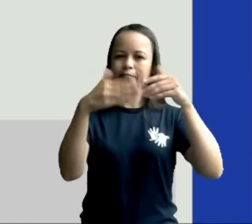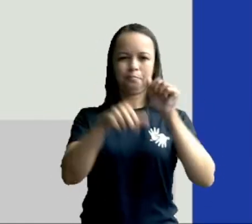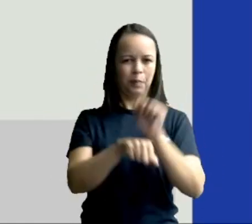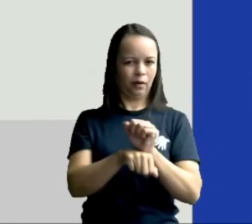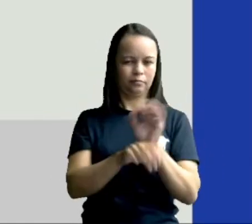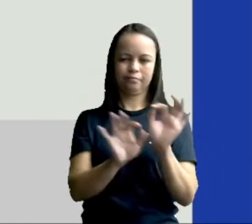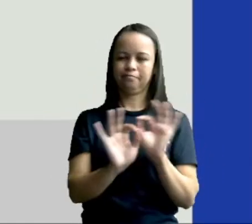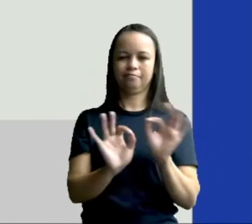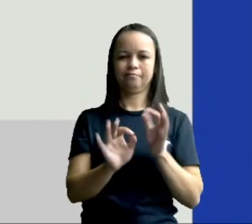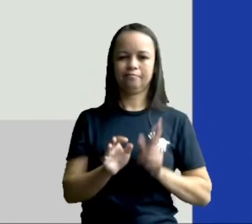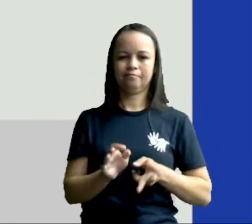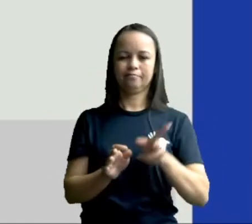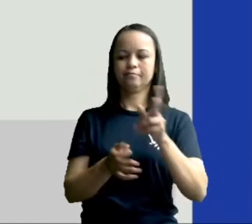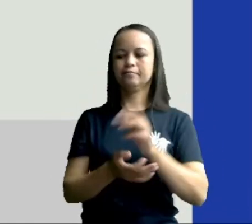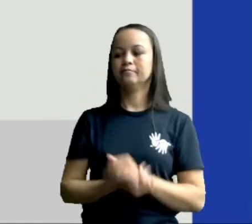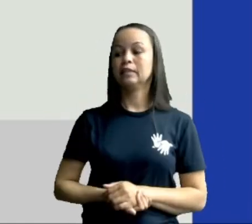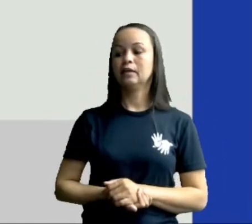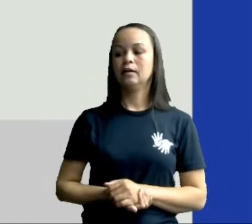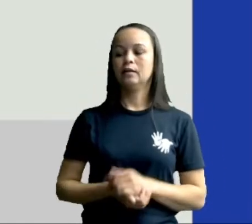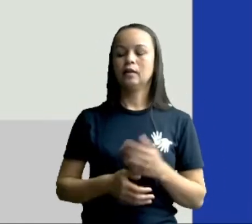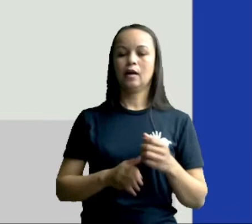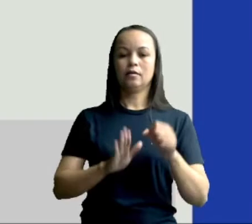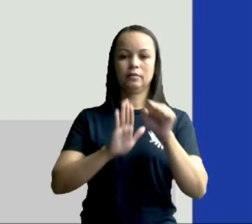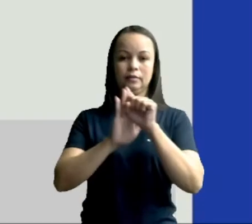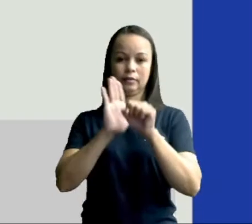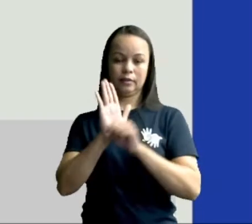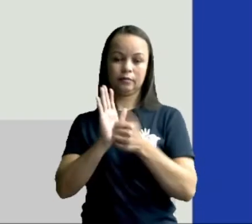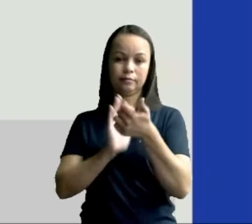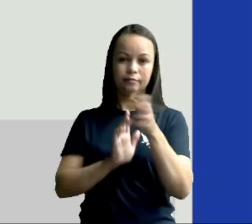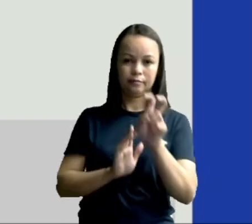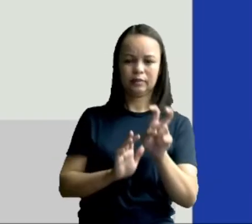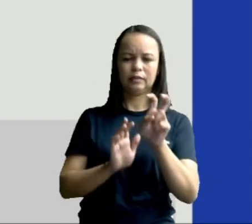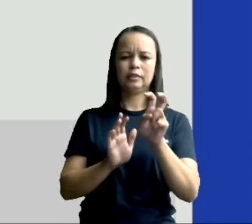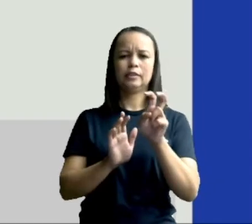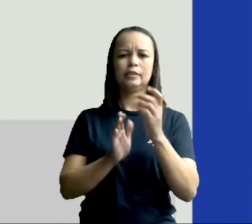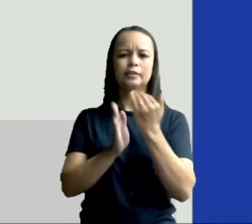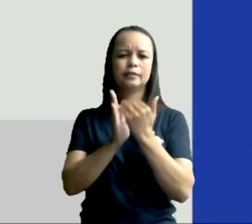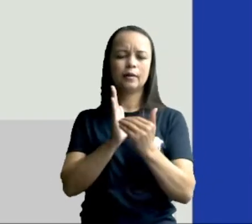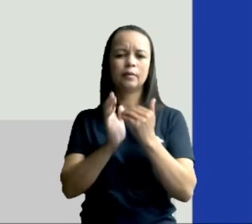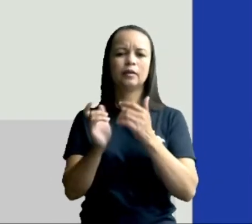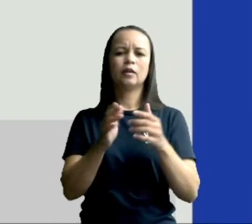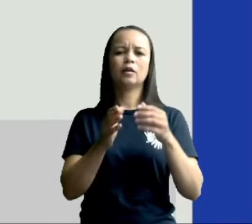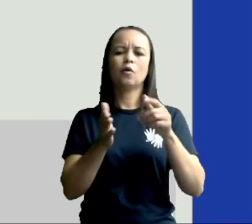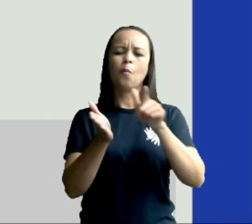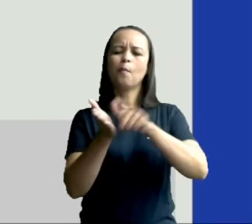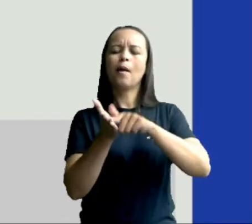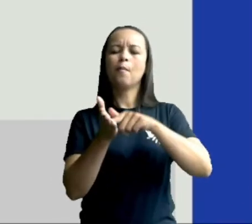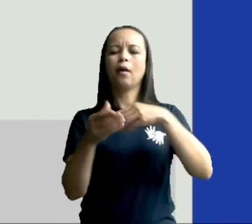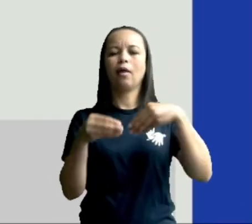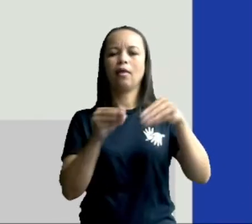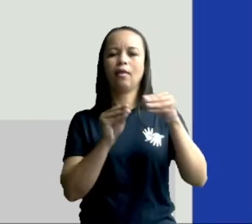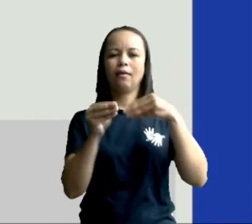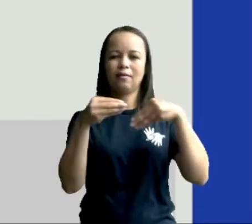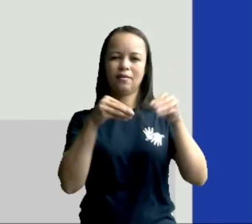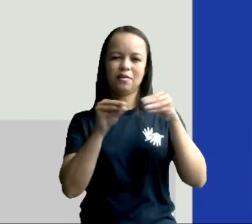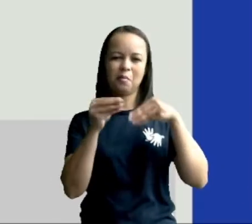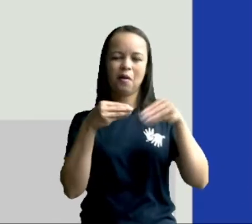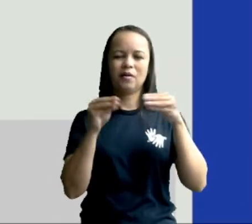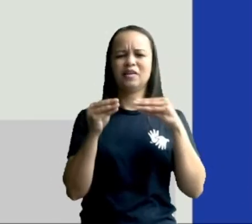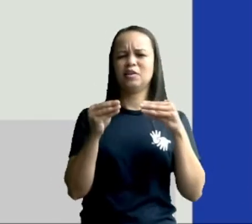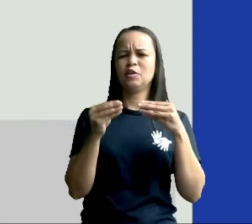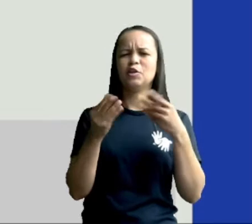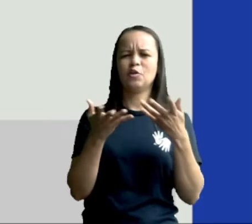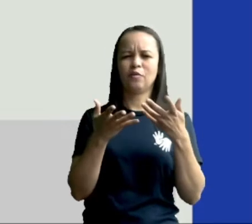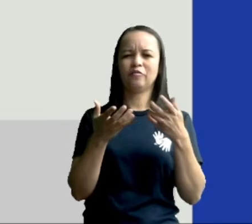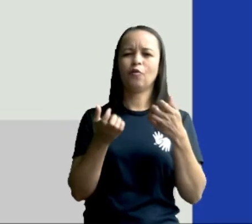Na metade do século XV, foi introduzido o papel maleável, esse papel mais molinho, que aí ó, ficou mais